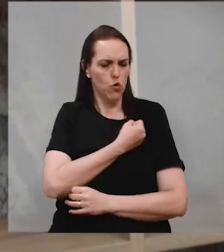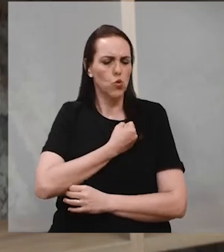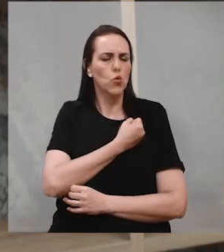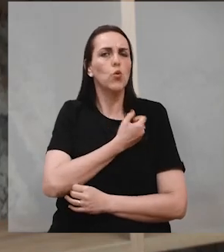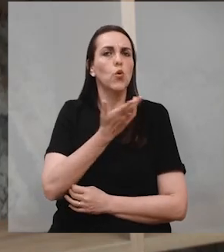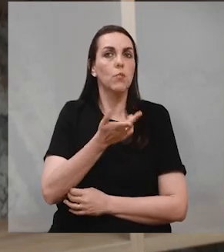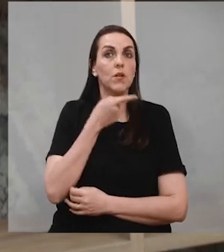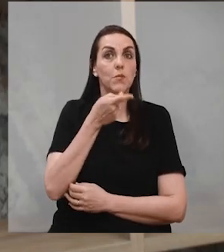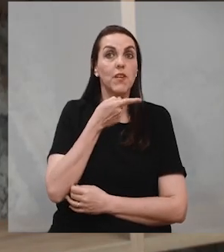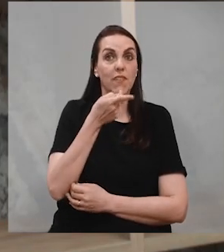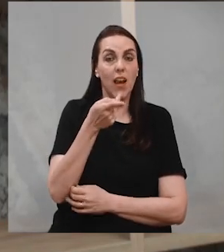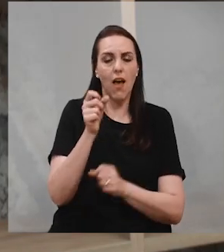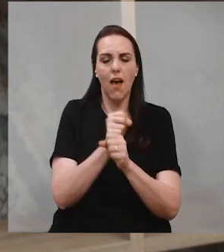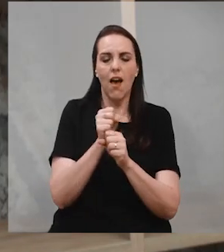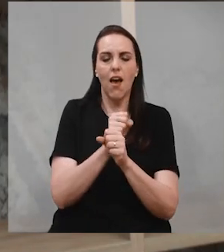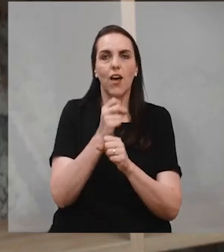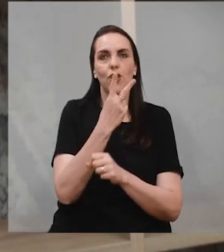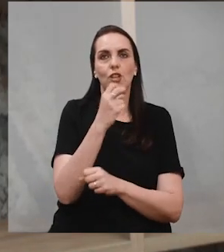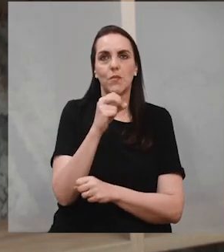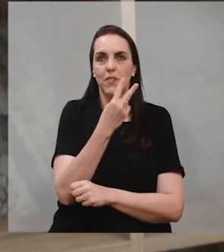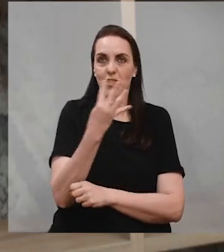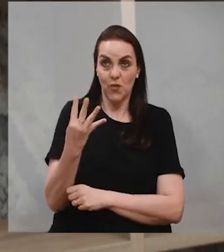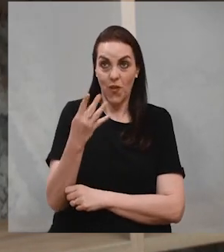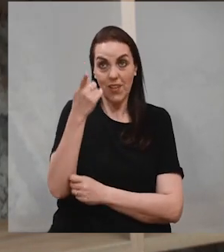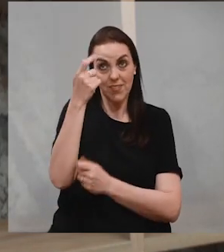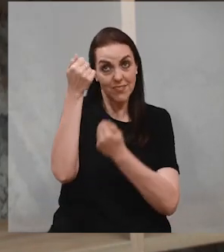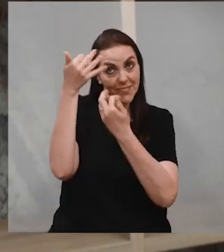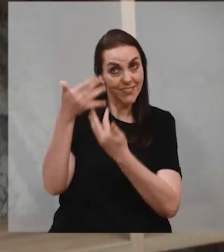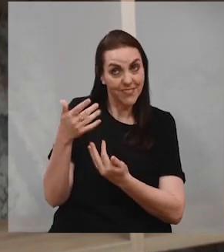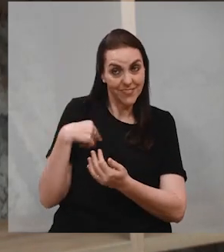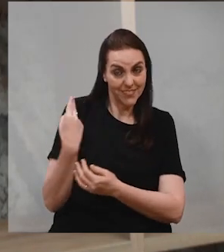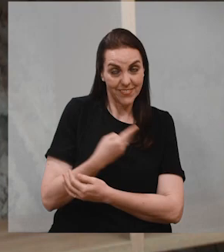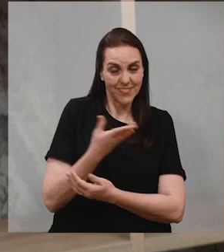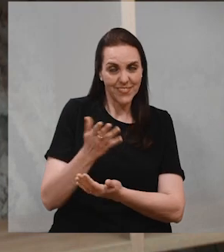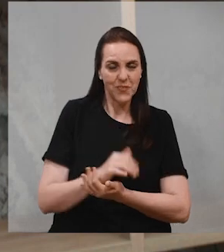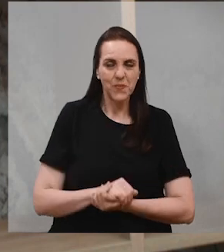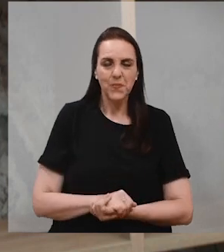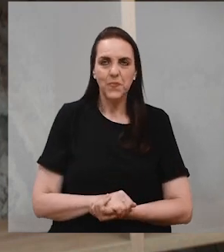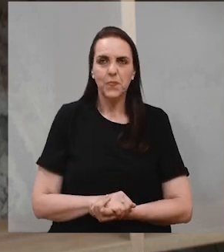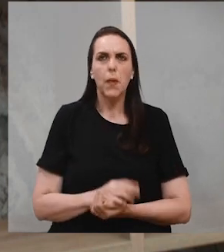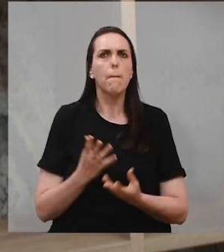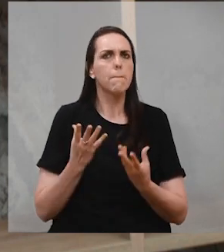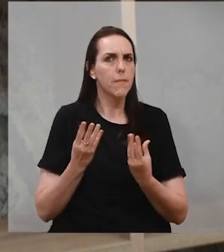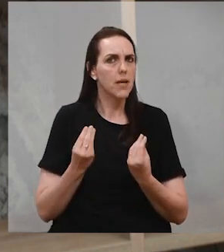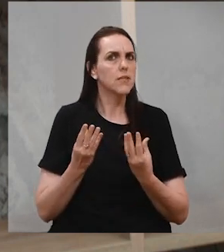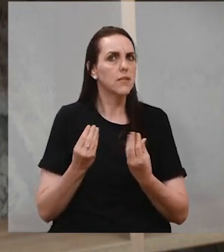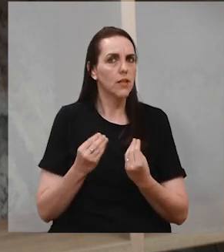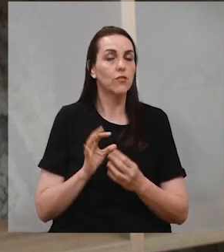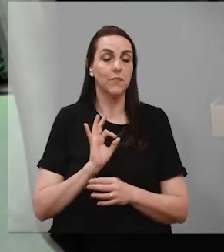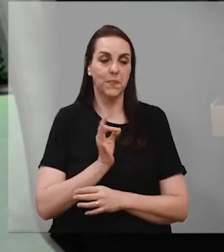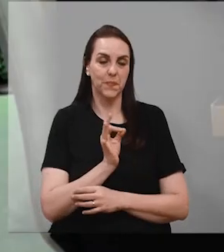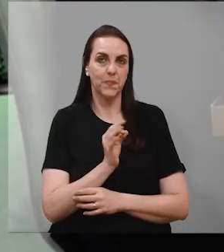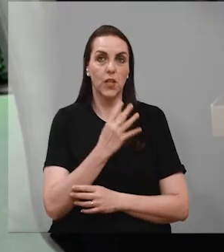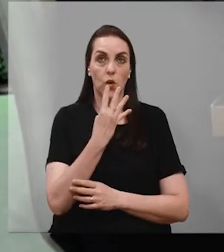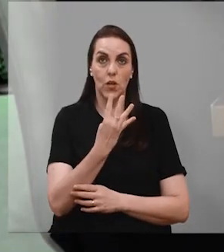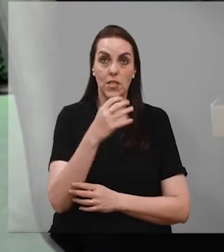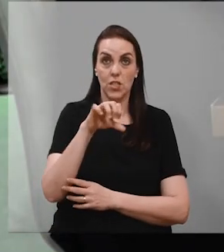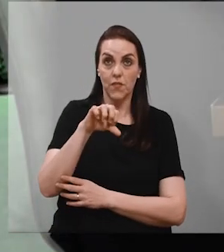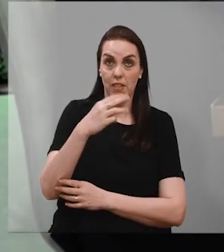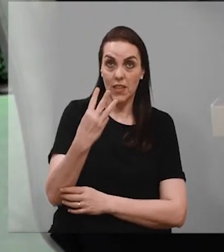tem alguns números para falar sobre esse ano de 2024, quero que você traga para a gente. Foram bastante. Foram,